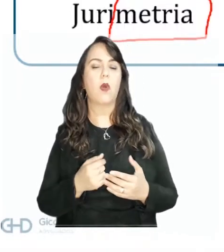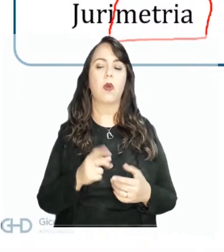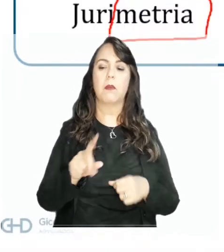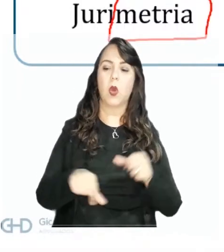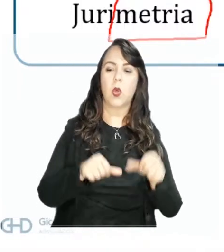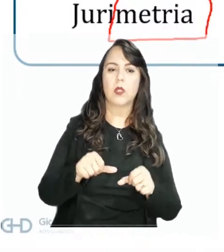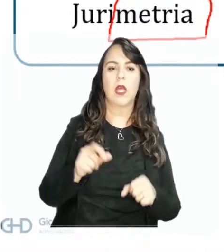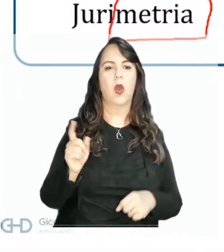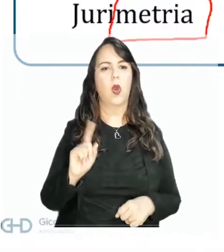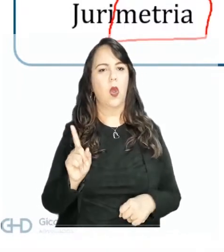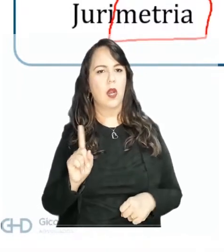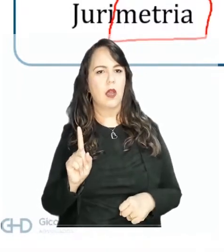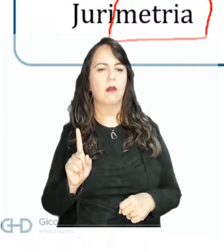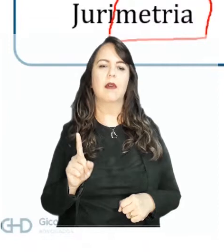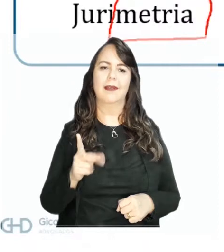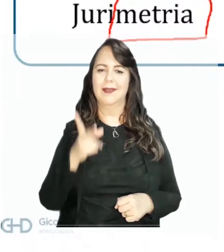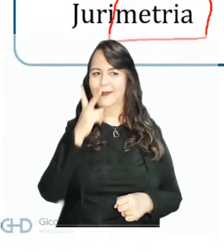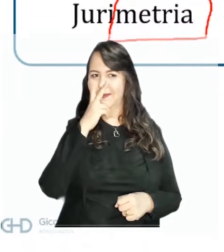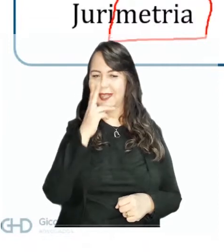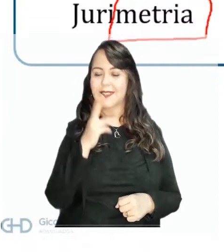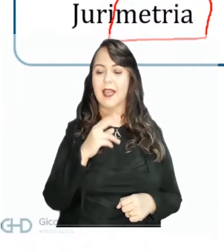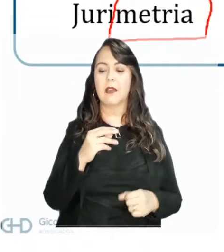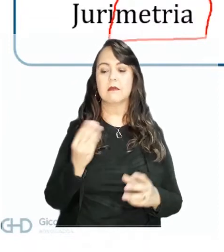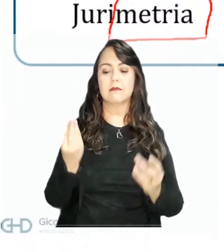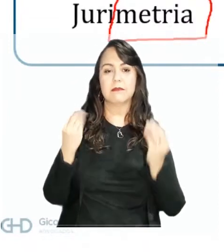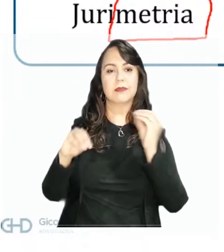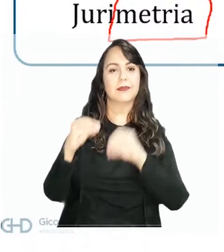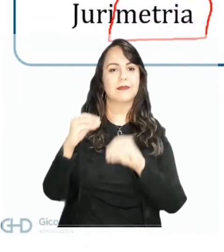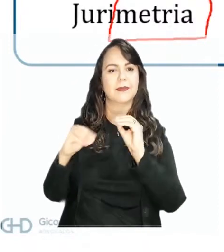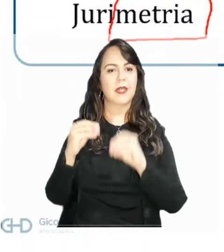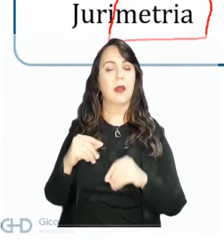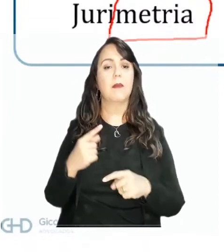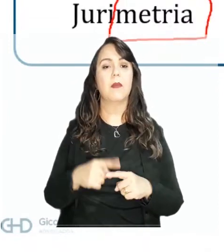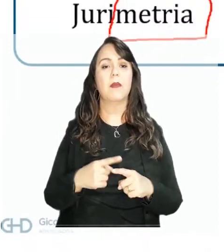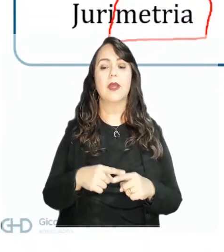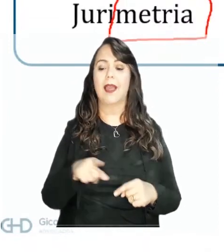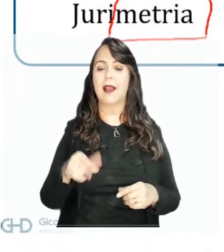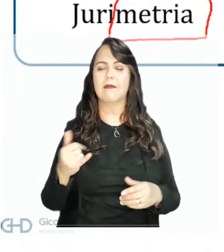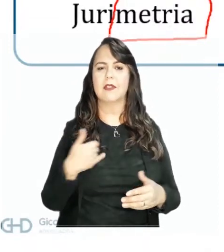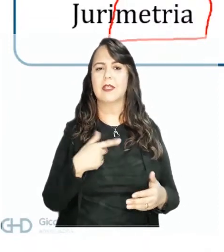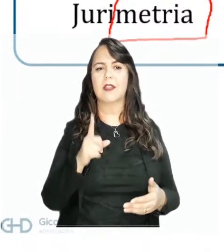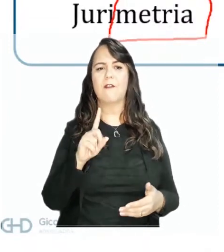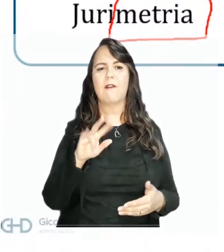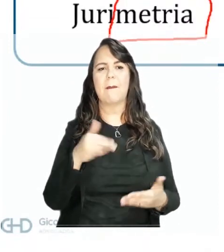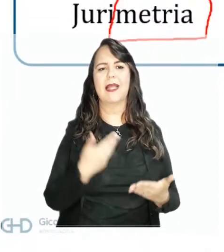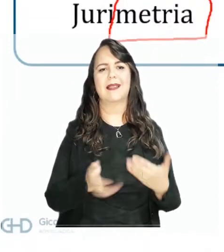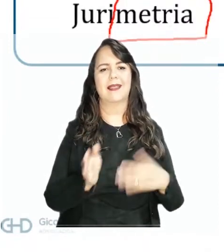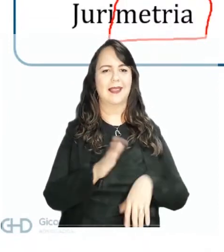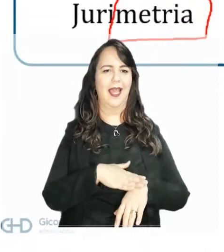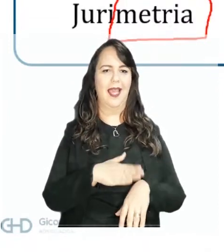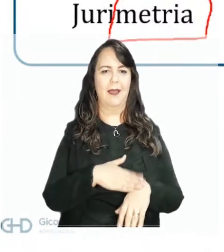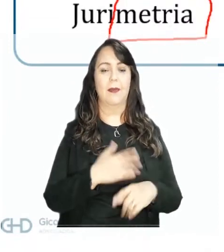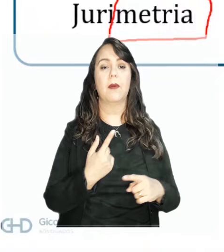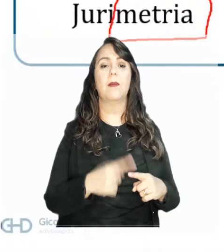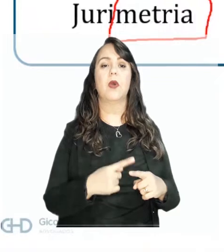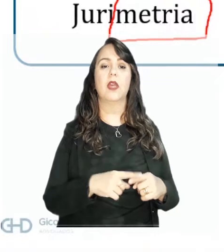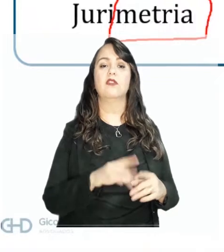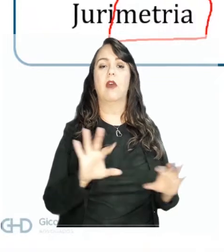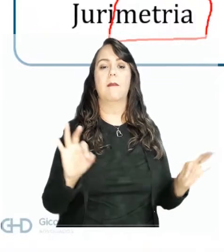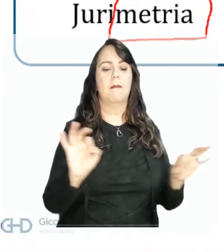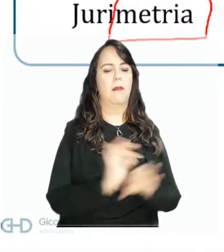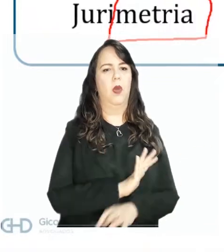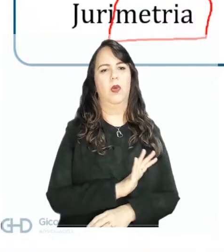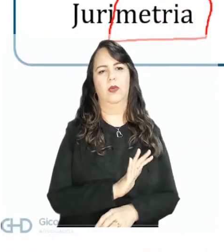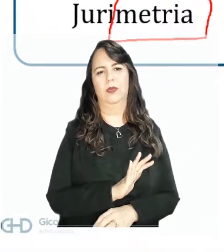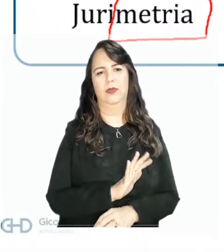decisão continua sendo do juiz, mas ele não vai perder tempo fazendo pesquisa disso. A pesquisa já vem pronta. Então, esse tipo de ganho pode